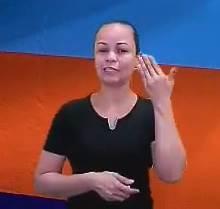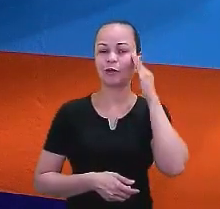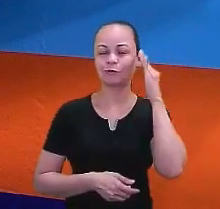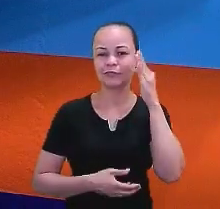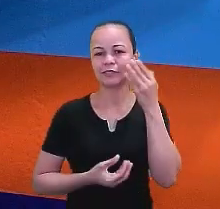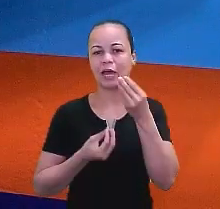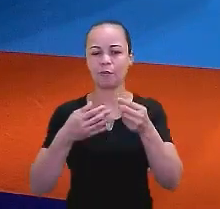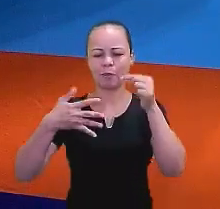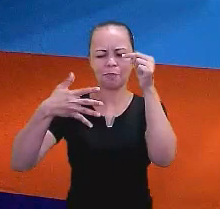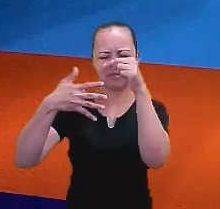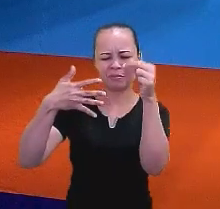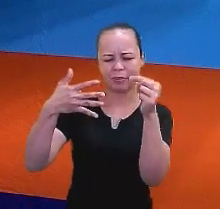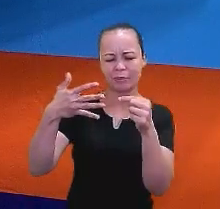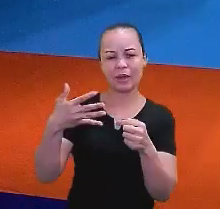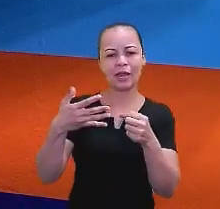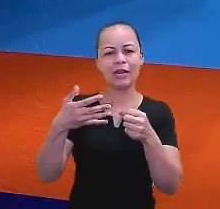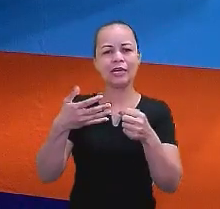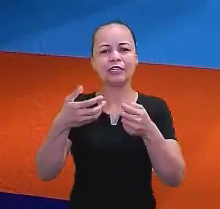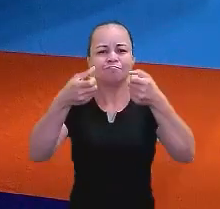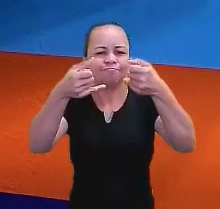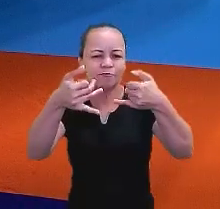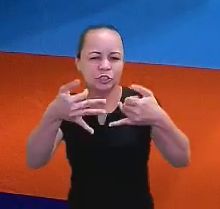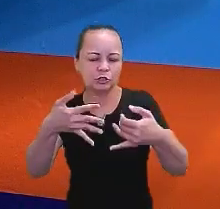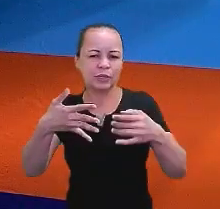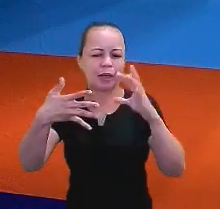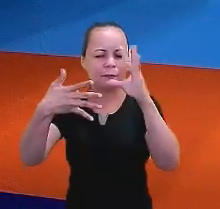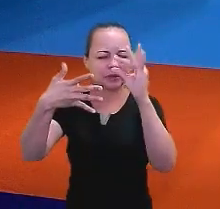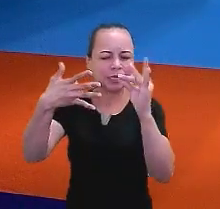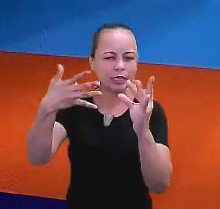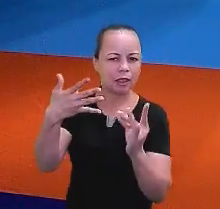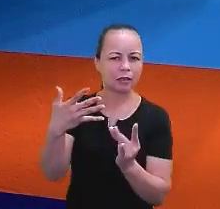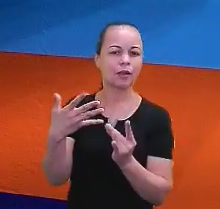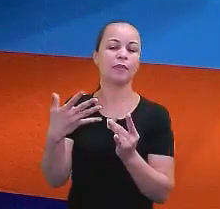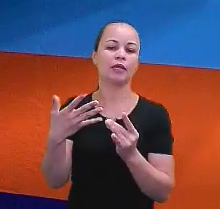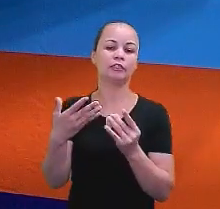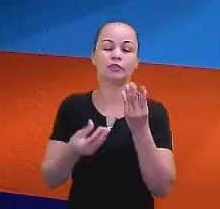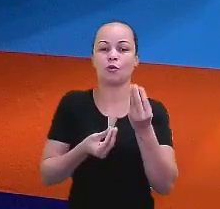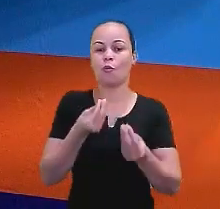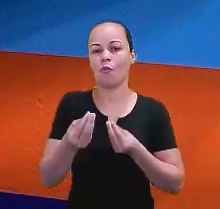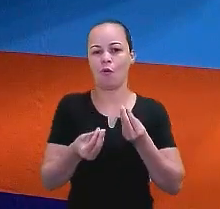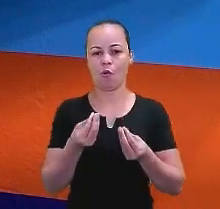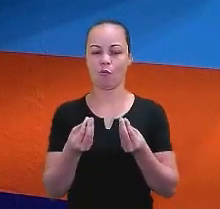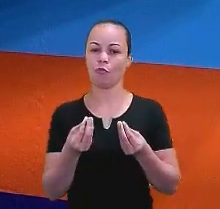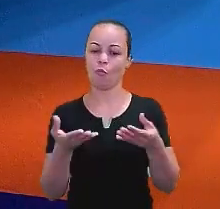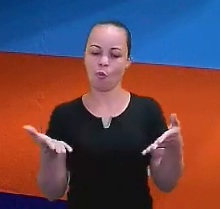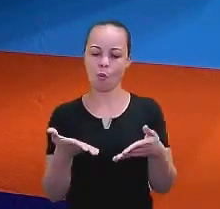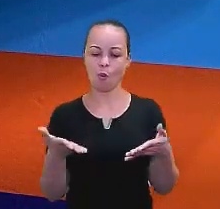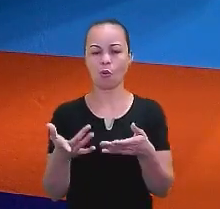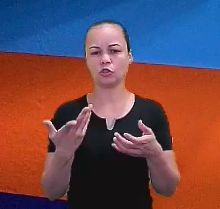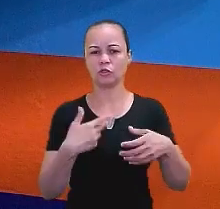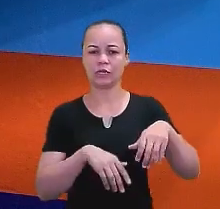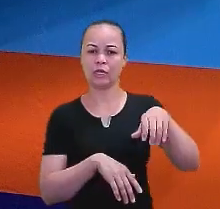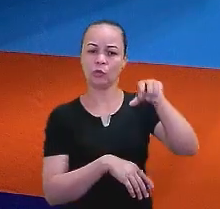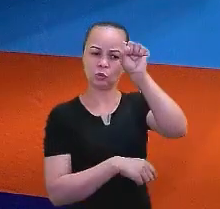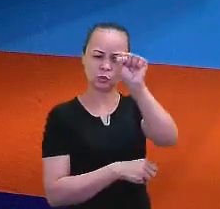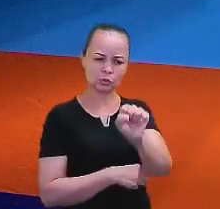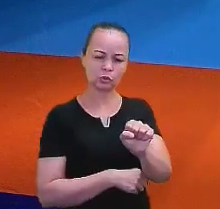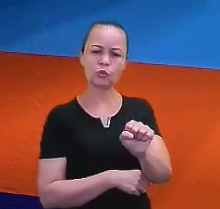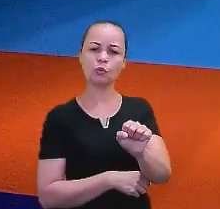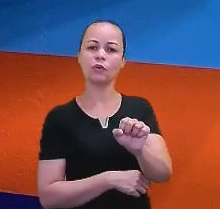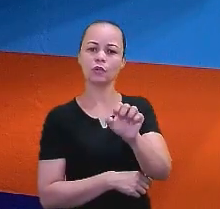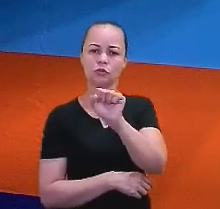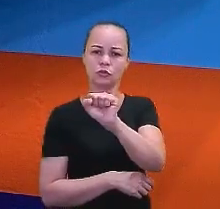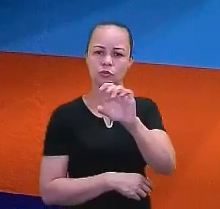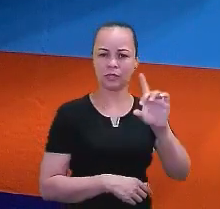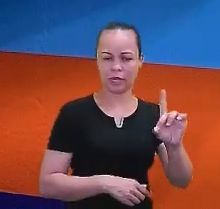chaves que vão explicar para a gente o porquê hoje considera-se um sul e um sudeste